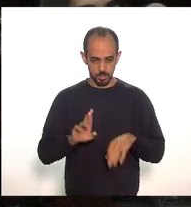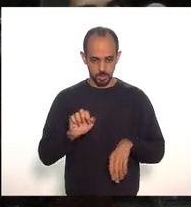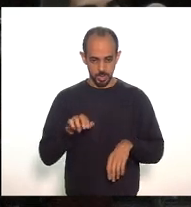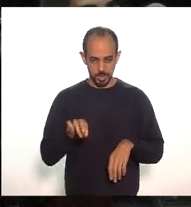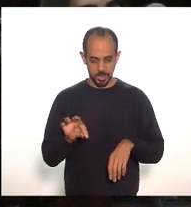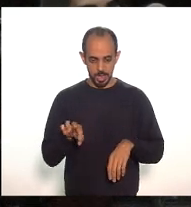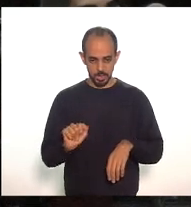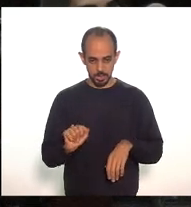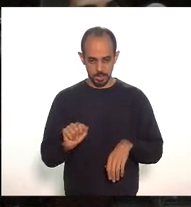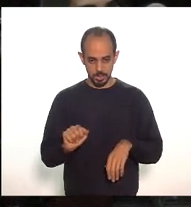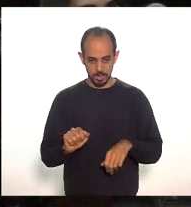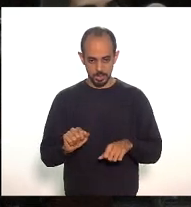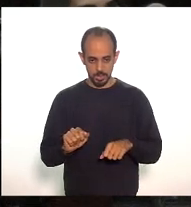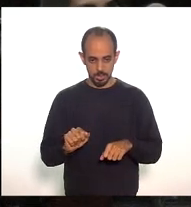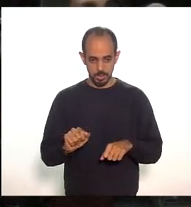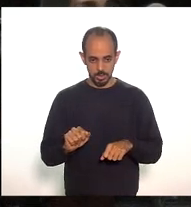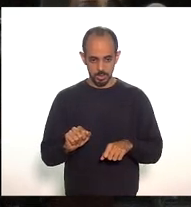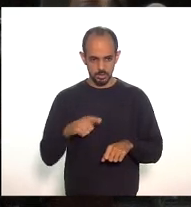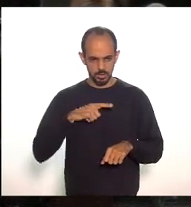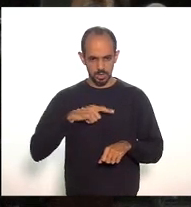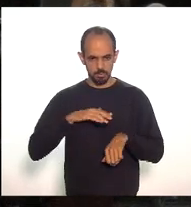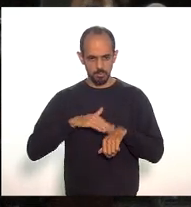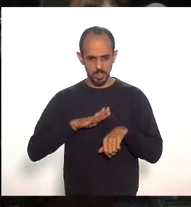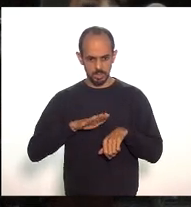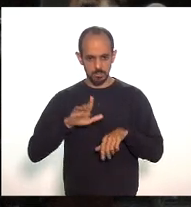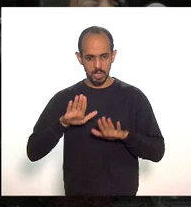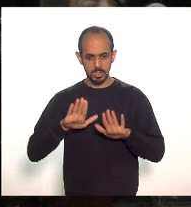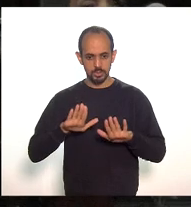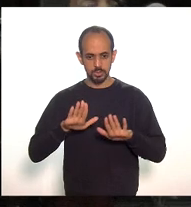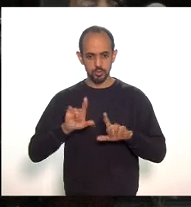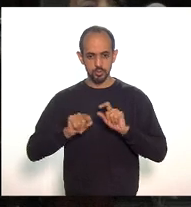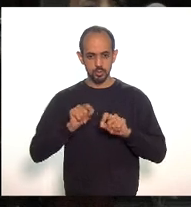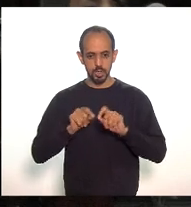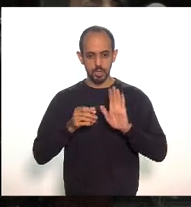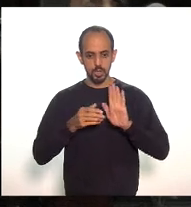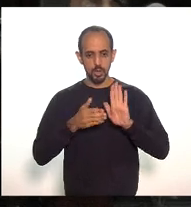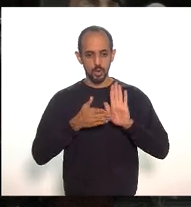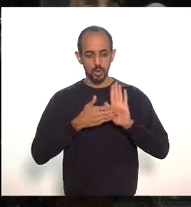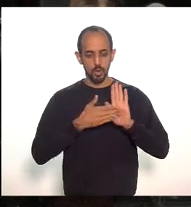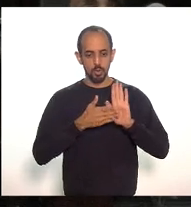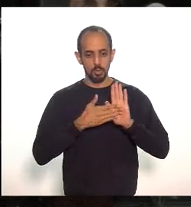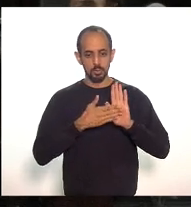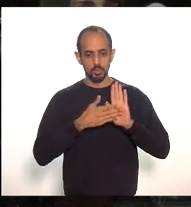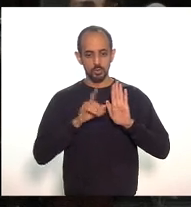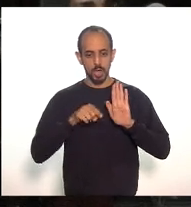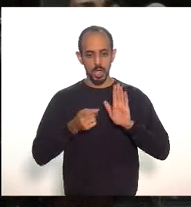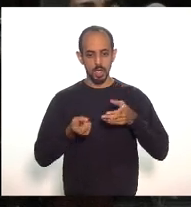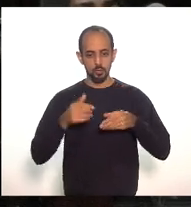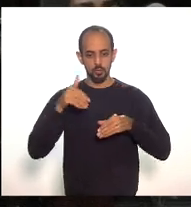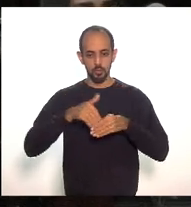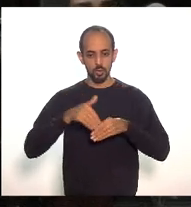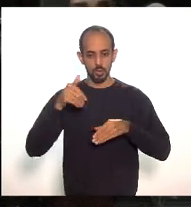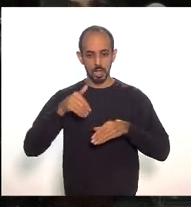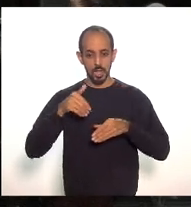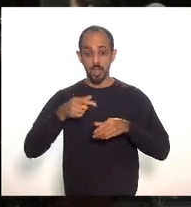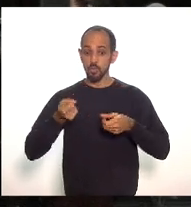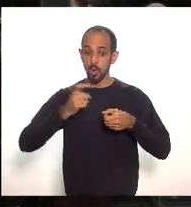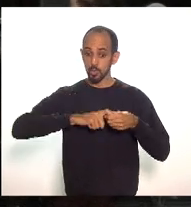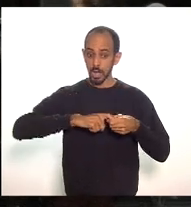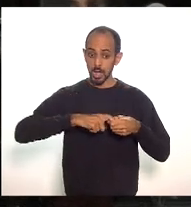ser demais parlamentares é que o compromisso era voltar em uma data específica